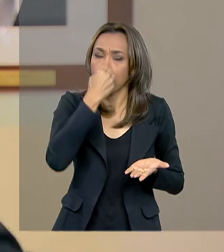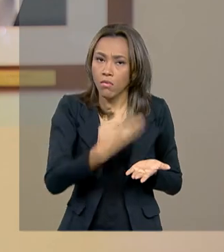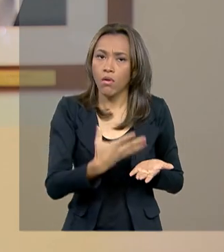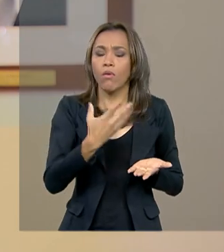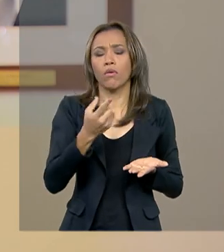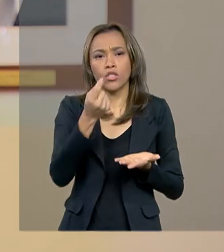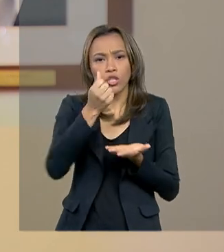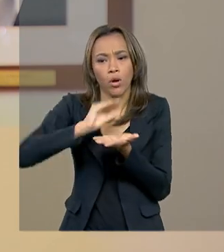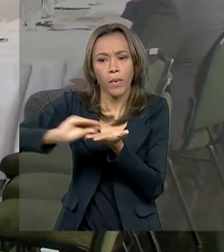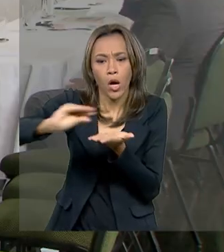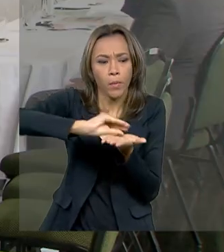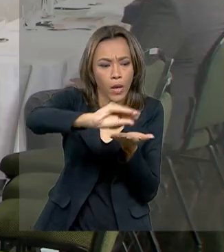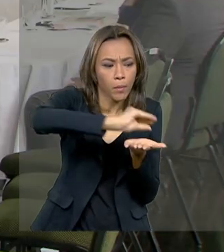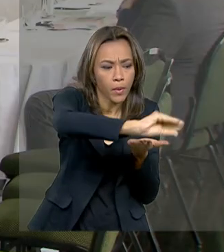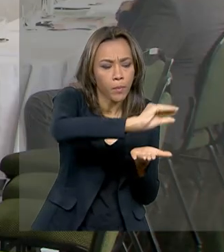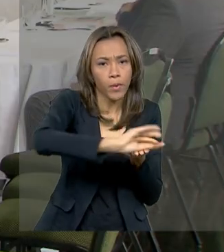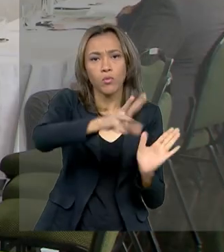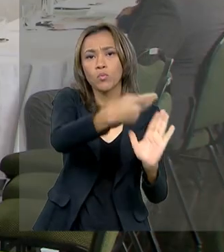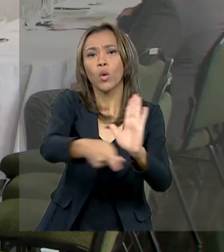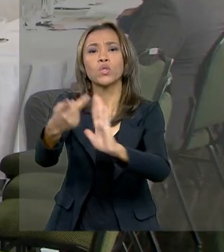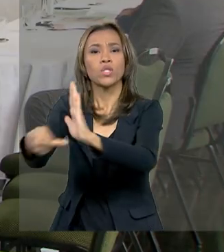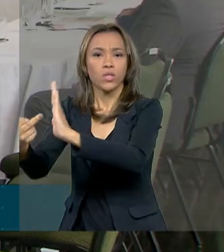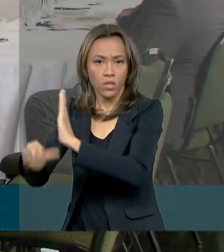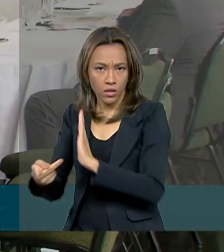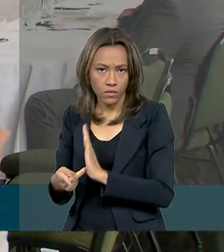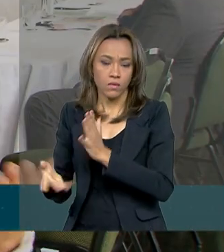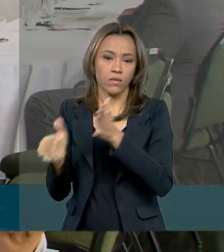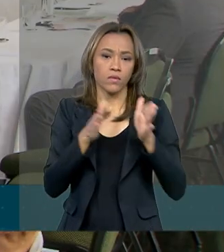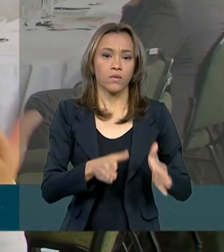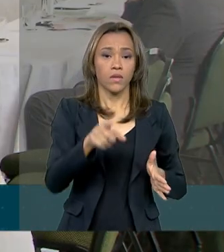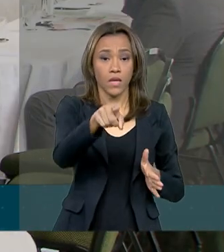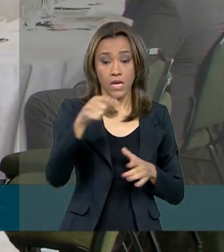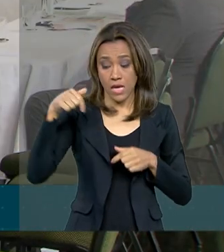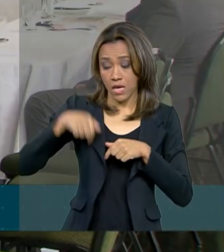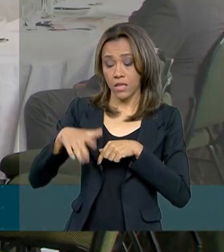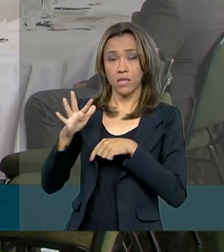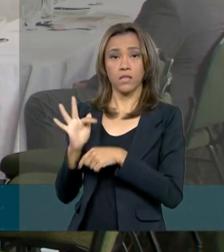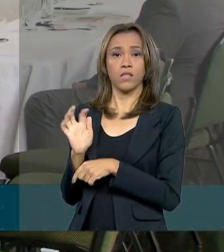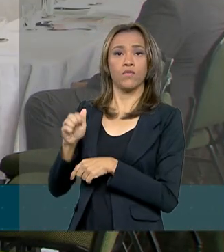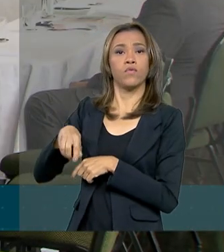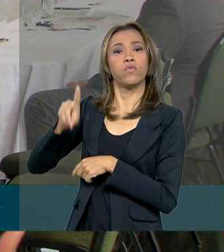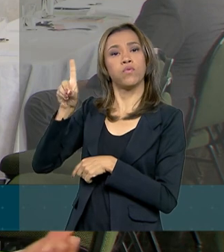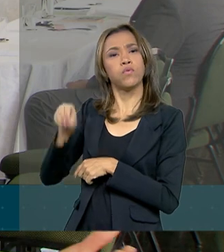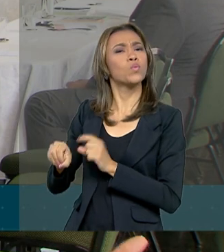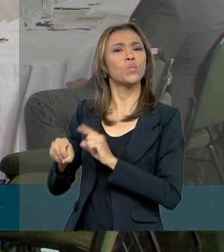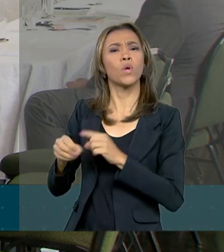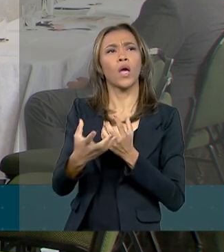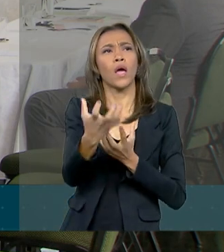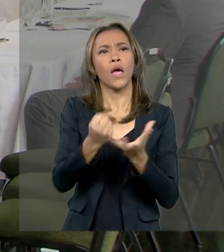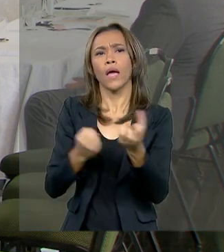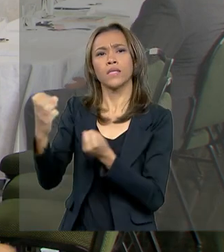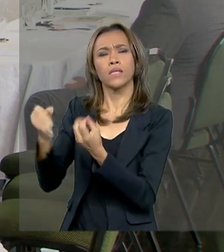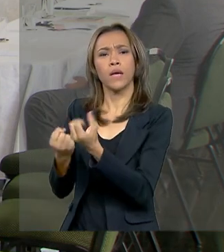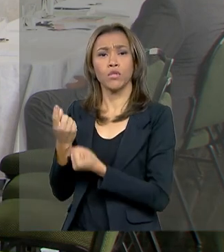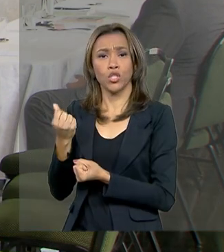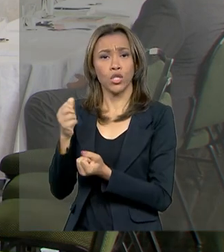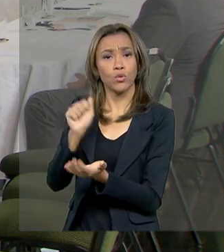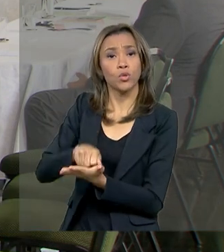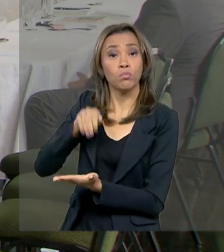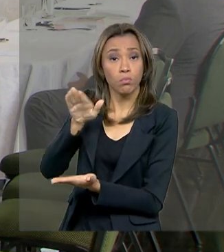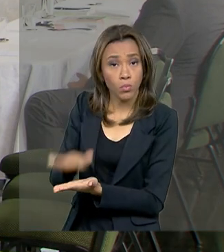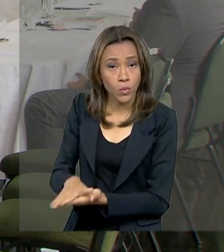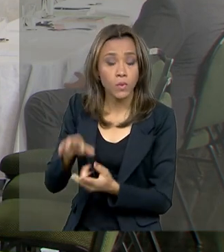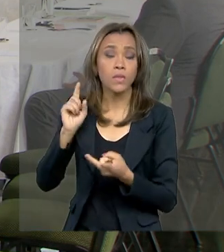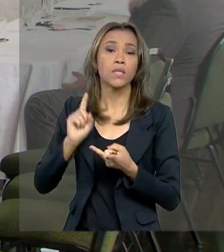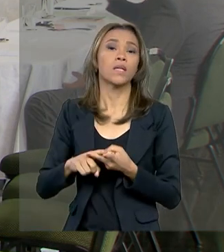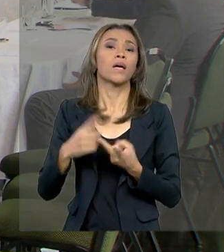esses projetos específicos. O Fundo de Direitos Difusos reúne recursos provenientes de multas ou condenações judiciais, em que as